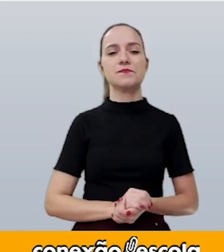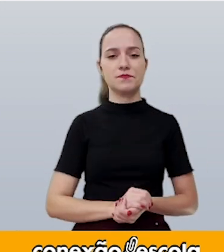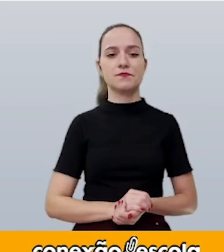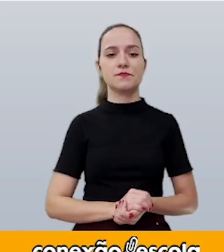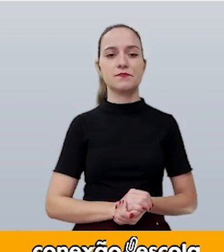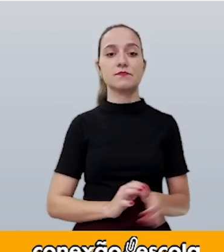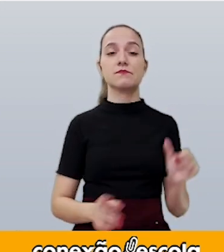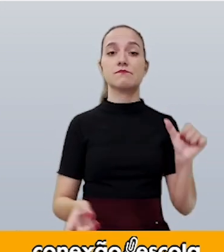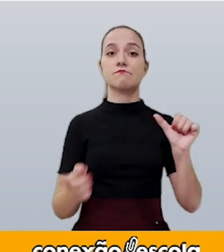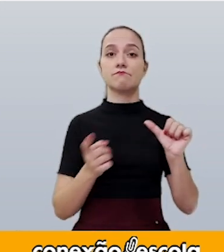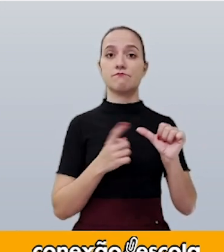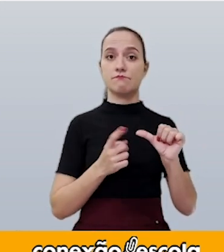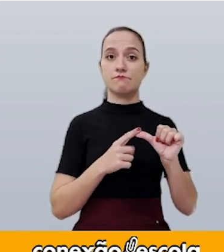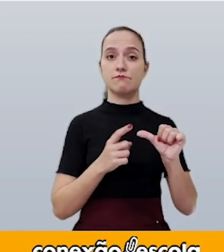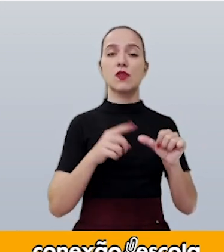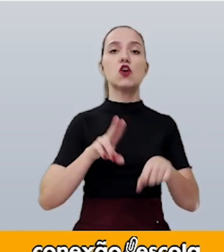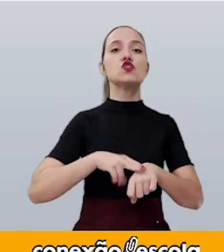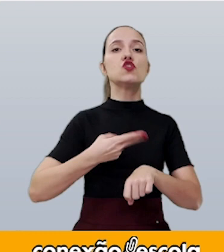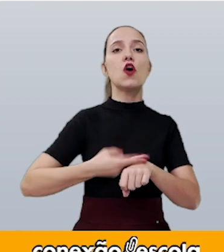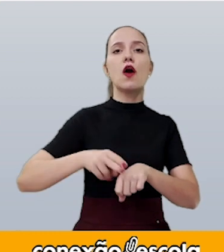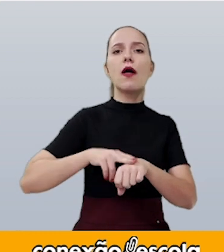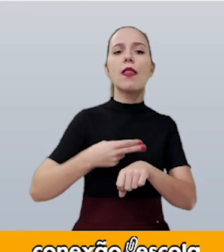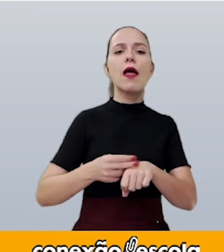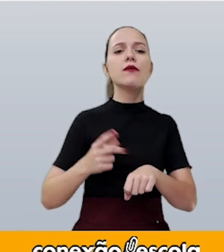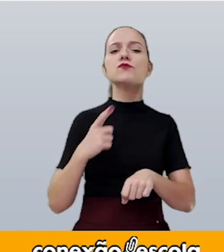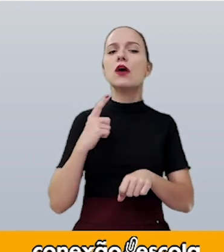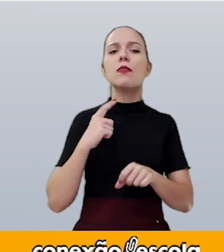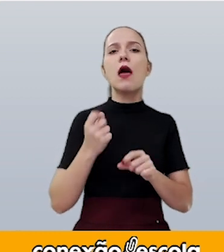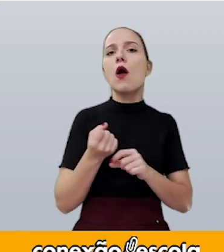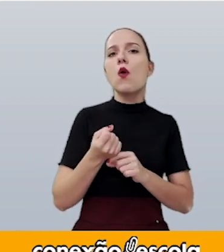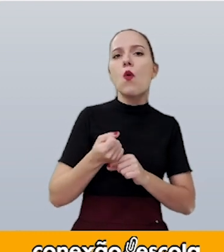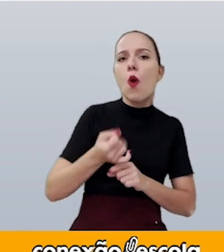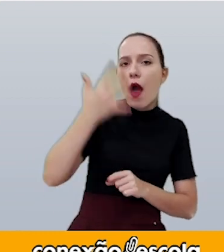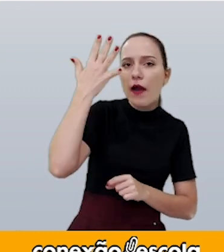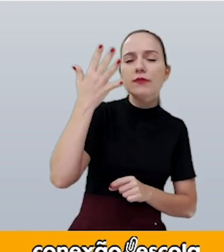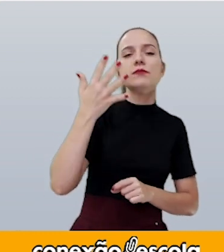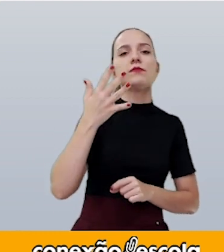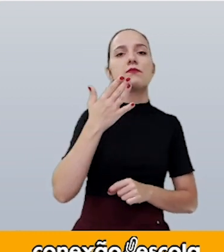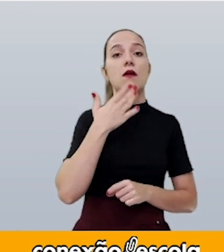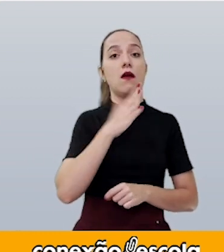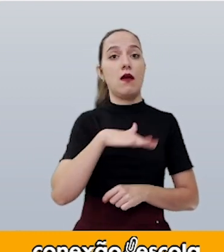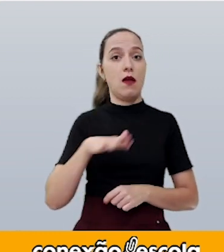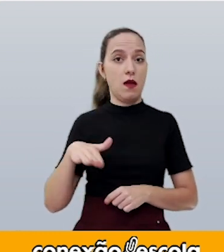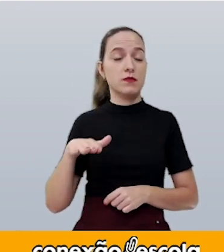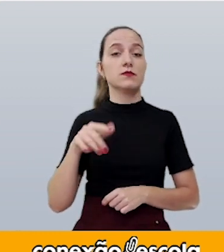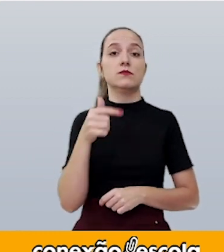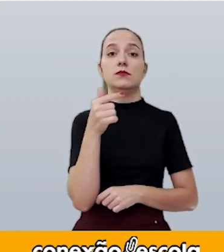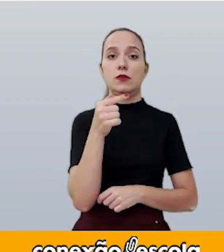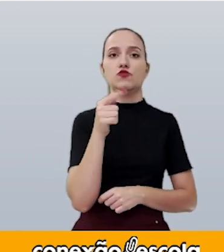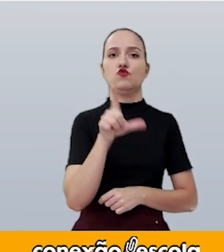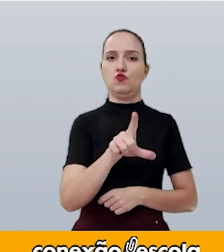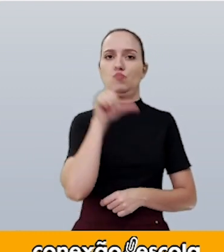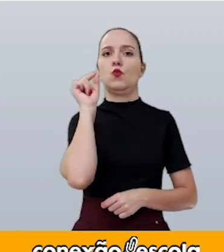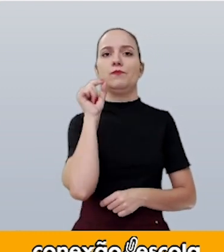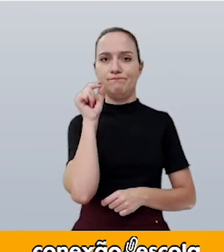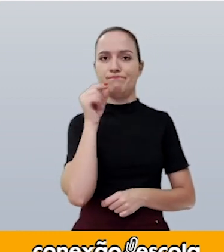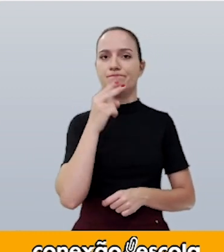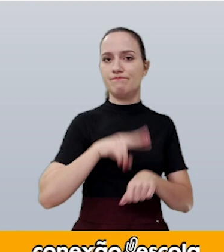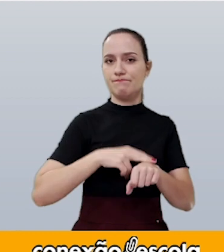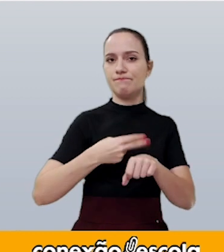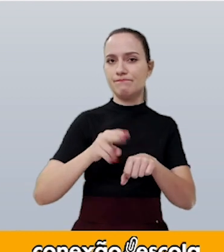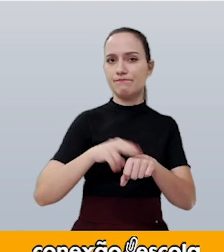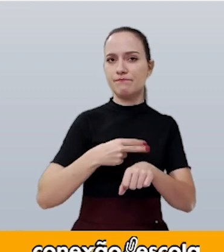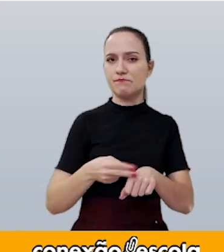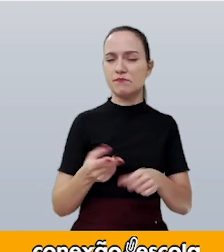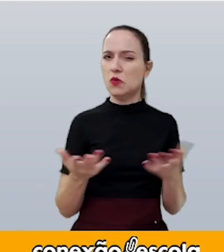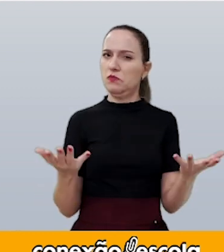Aqui no sabor de chocolate, nós tivemos a preferência de 7 crianças.